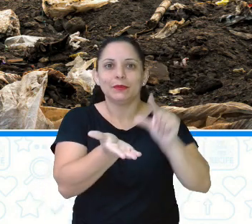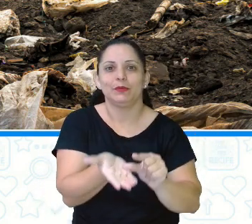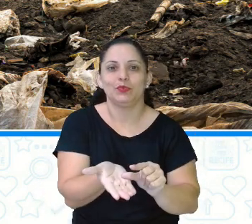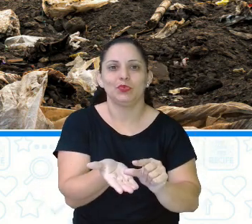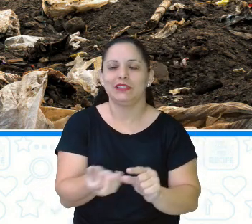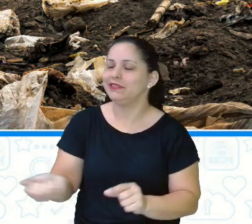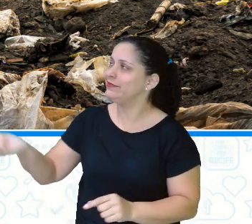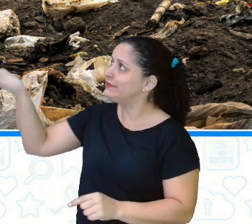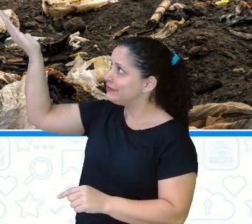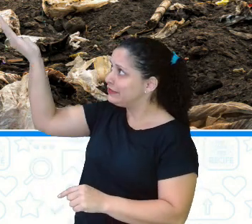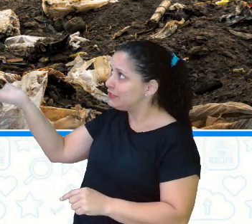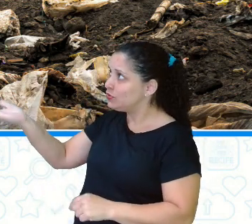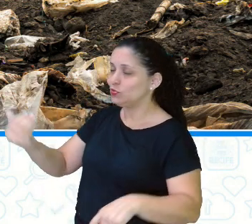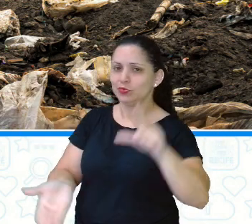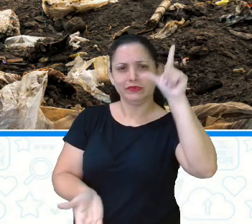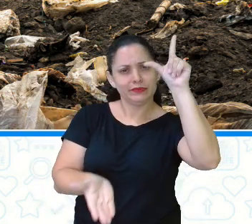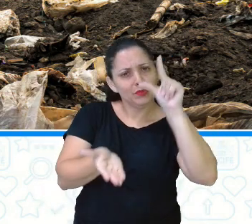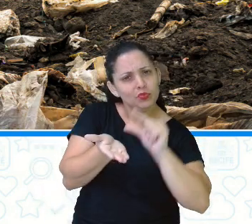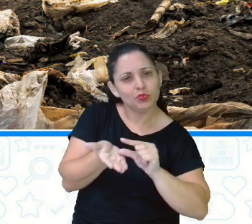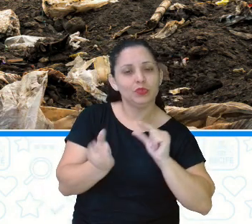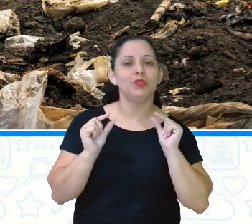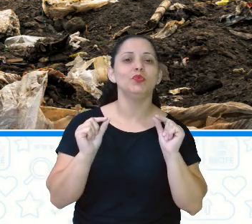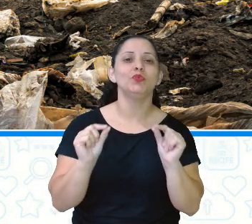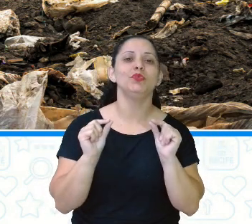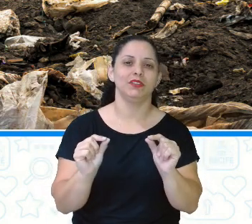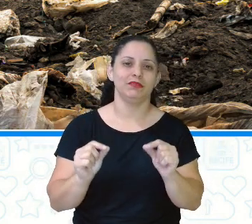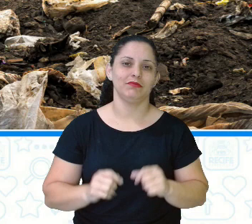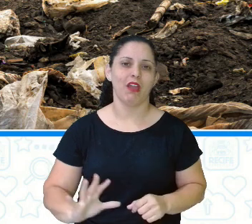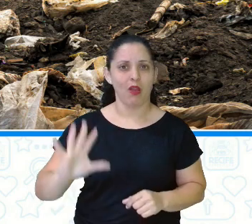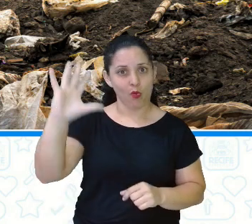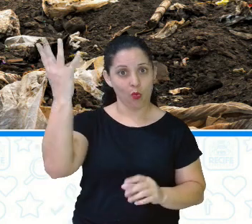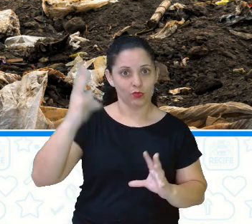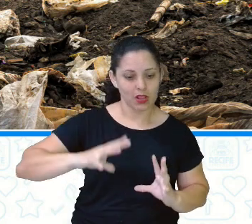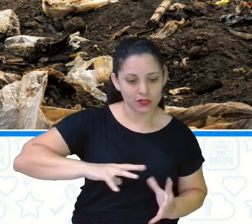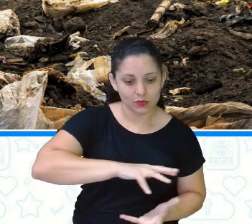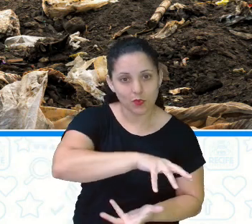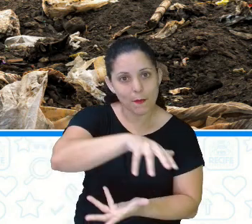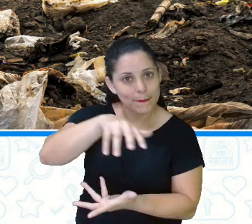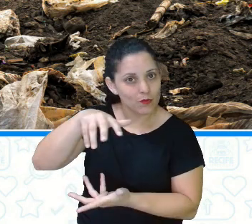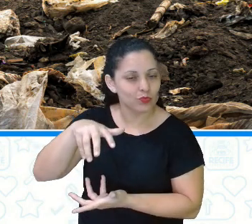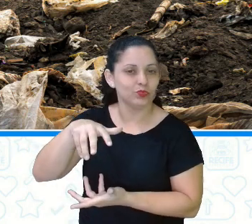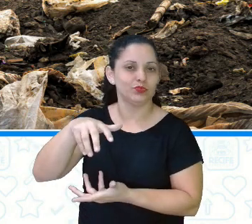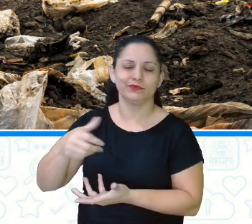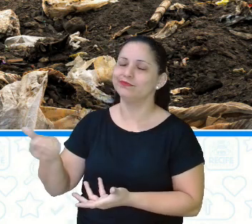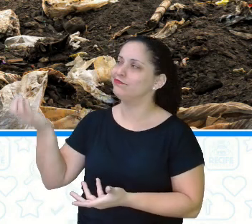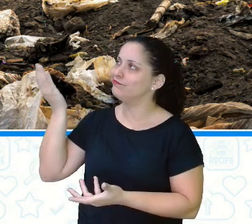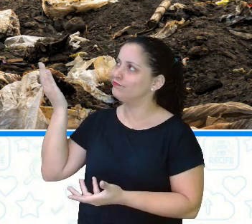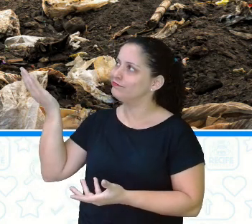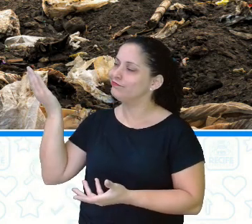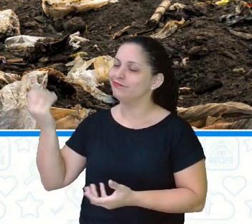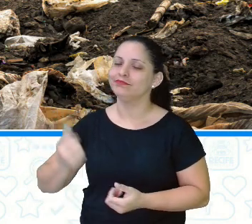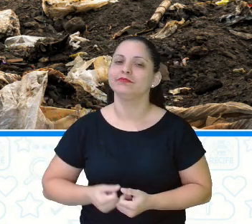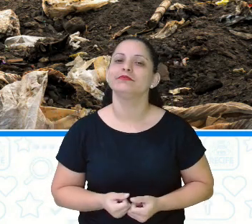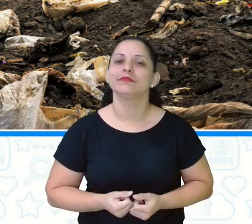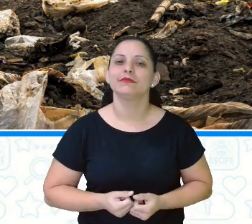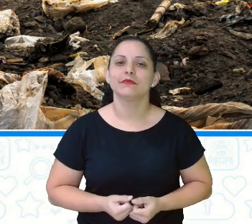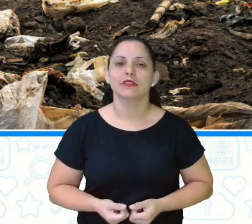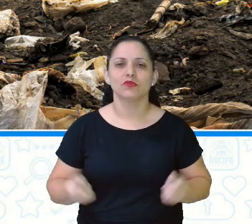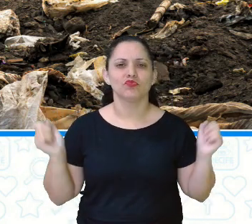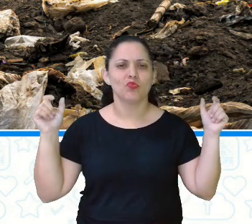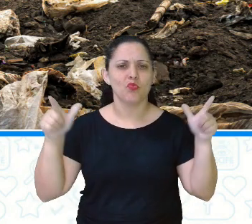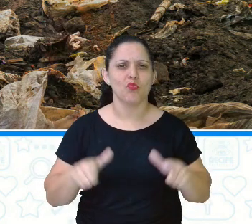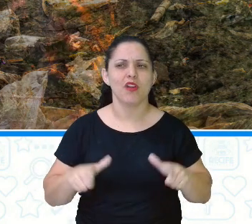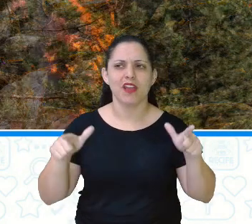para diminuir isso que está acontecendo, que acontece no mundo inteiro, lá nos mares,